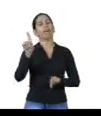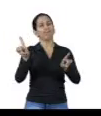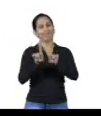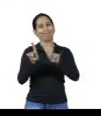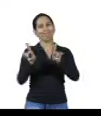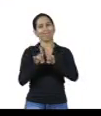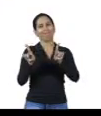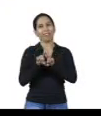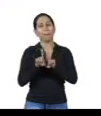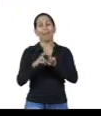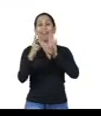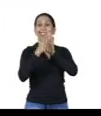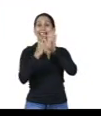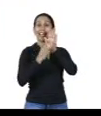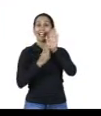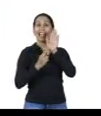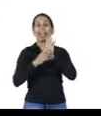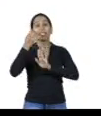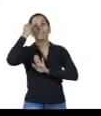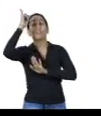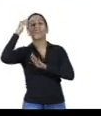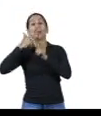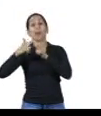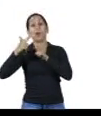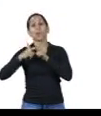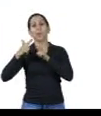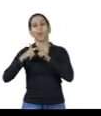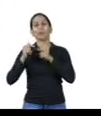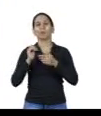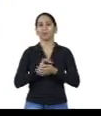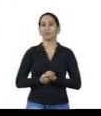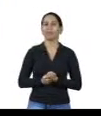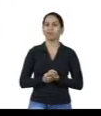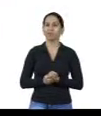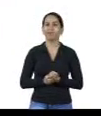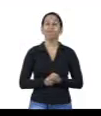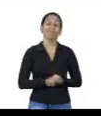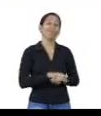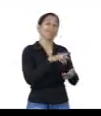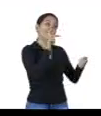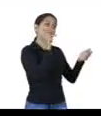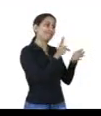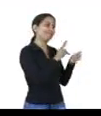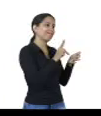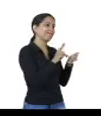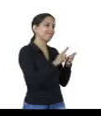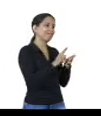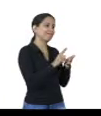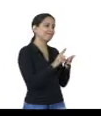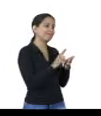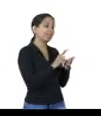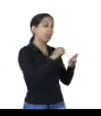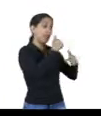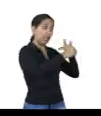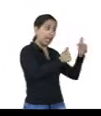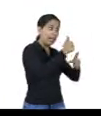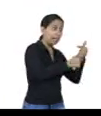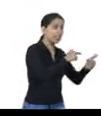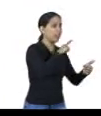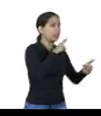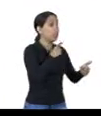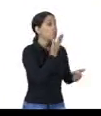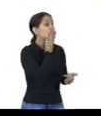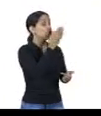coletivas, como vai nos explicar o Roberto Williams, que é o engenheiro de segurança aqui da empresa. Exatamente. Em cima de cada atividade deve-se estabelecer os